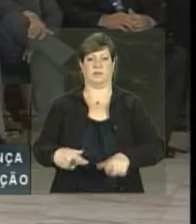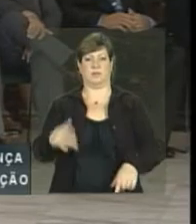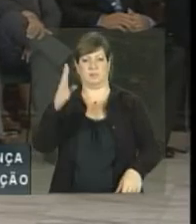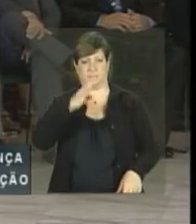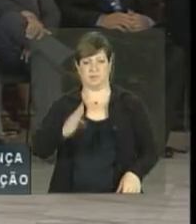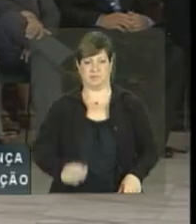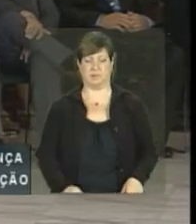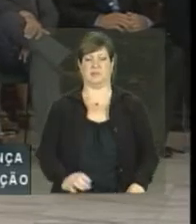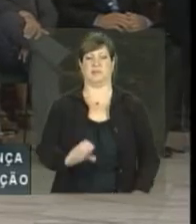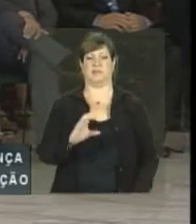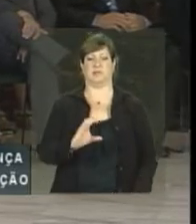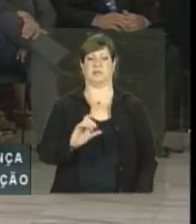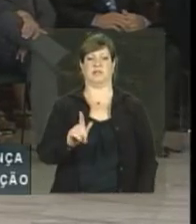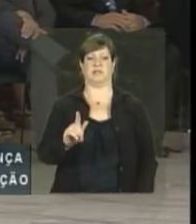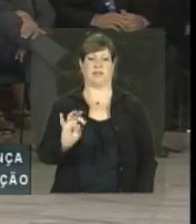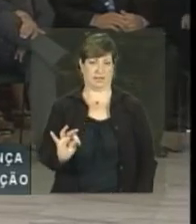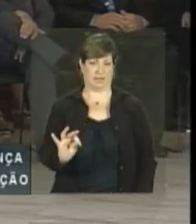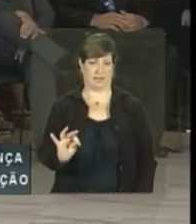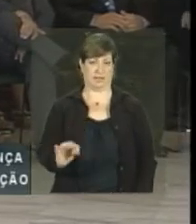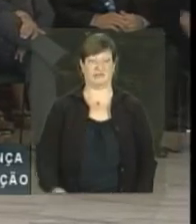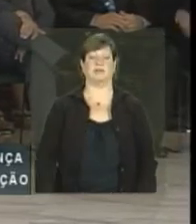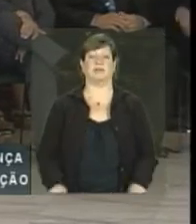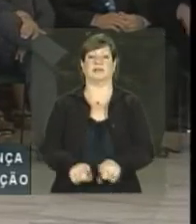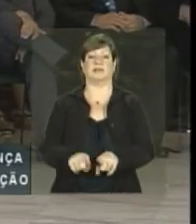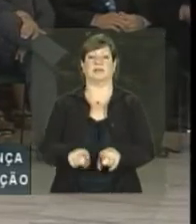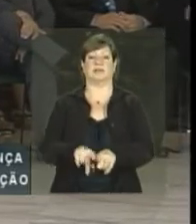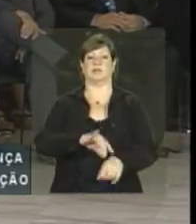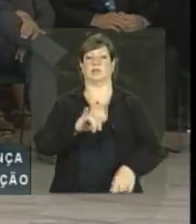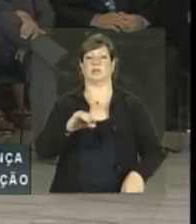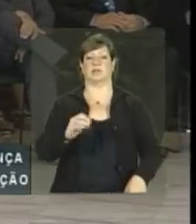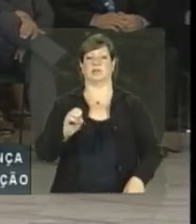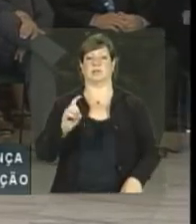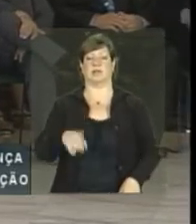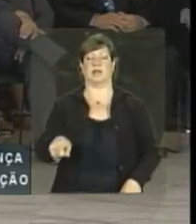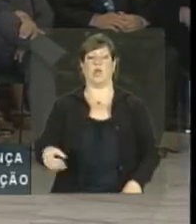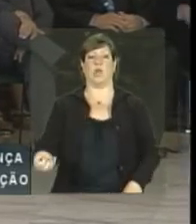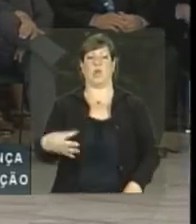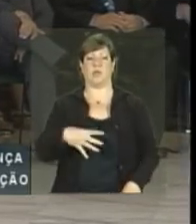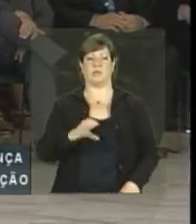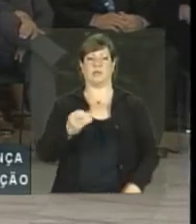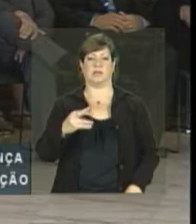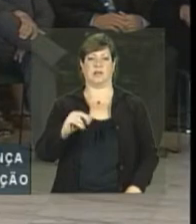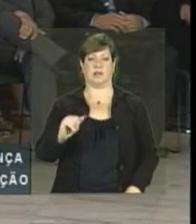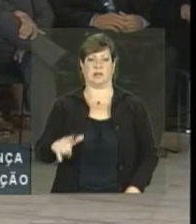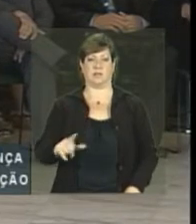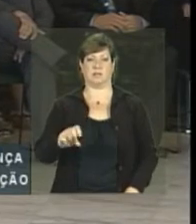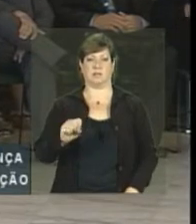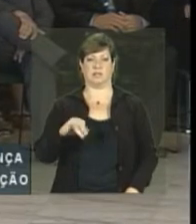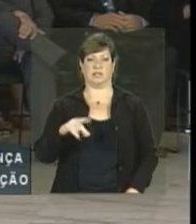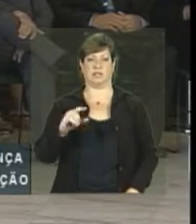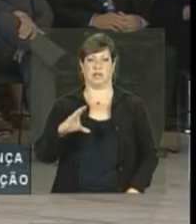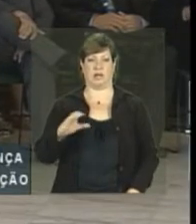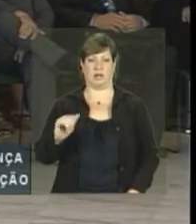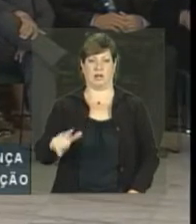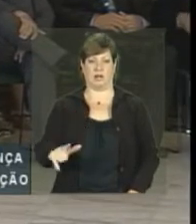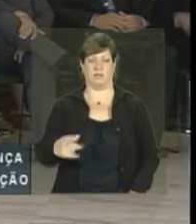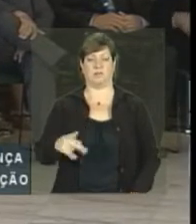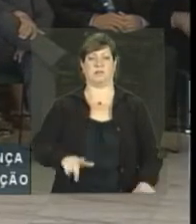a CGT, o José Calixto Ramos, da Nova Central Sindical de Trabalhadores,